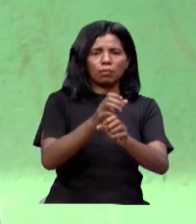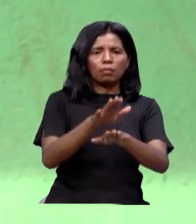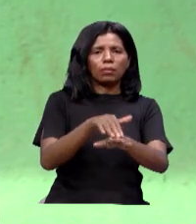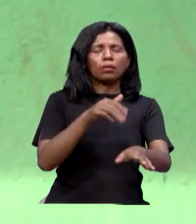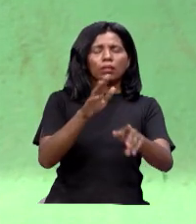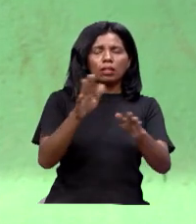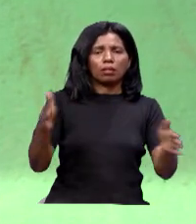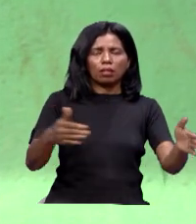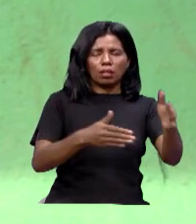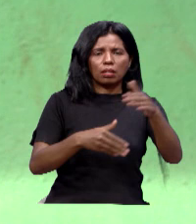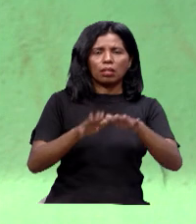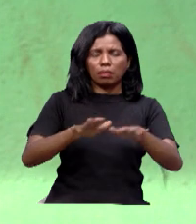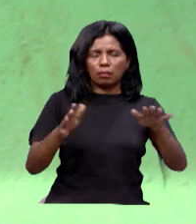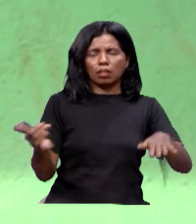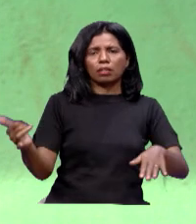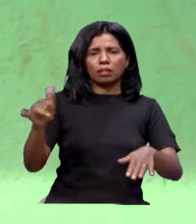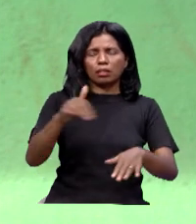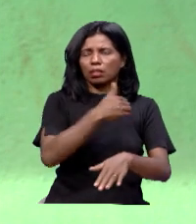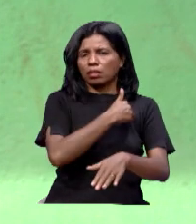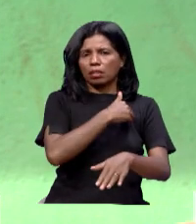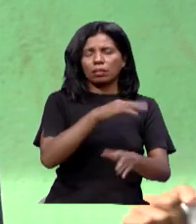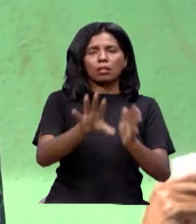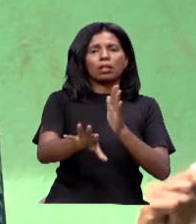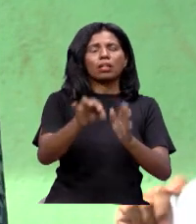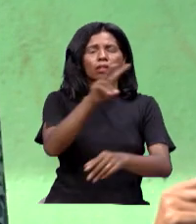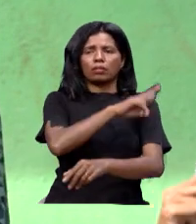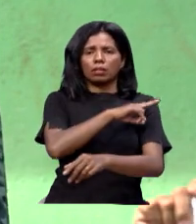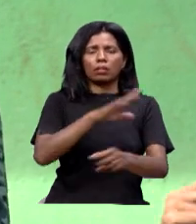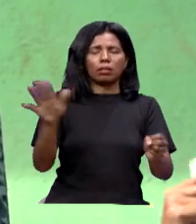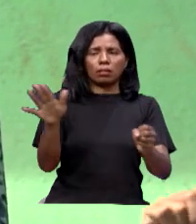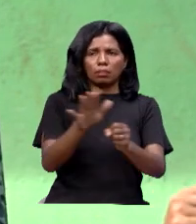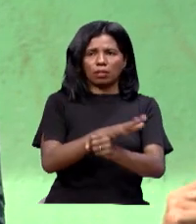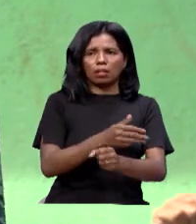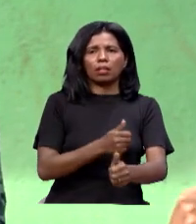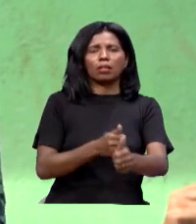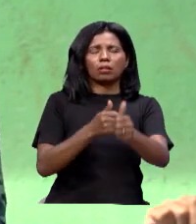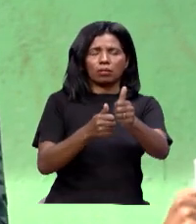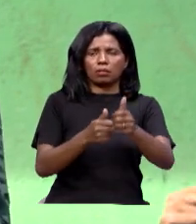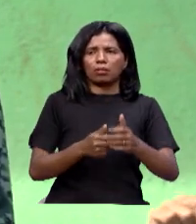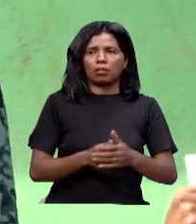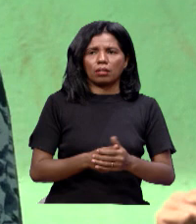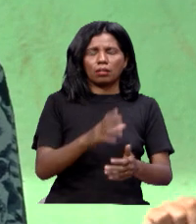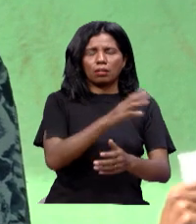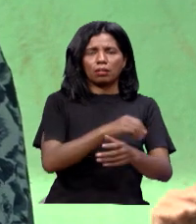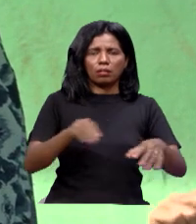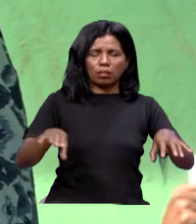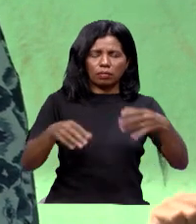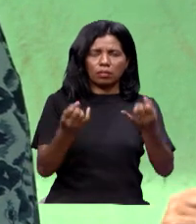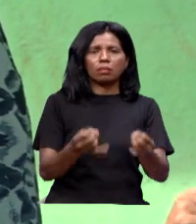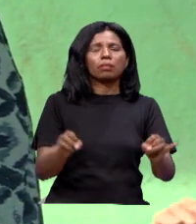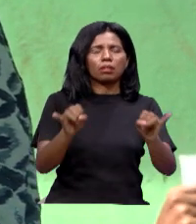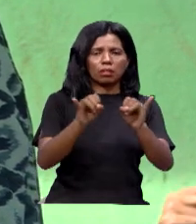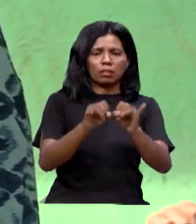nebe maxedau retan imunização completo. No a tu resolve cobertura tic e ha serviço imunização